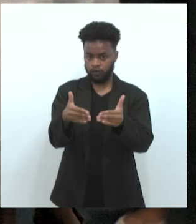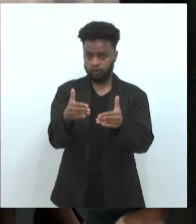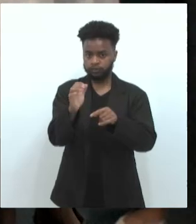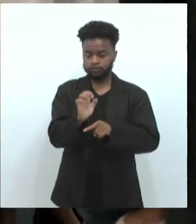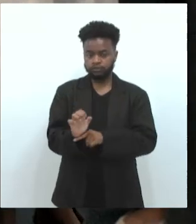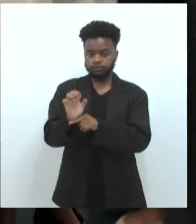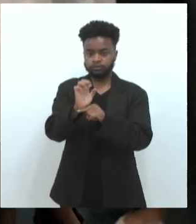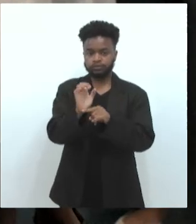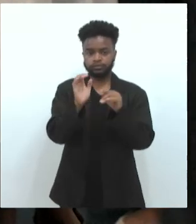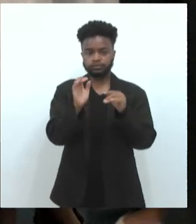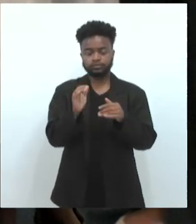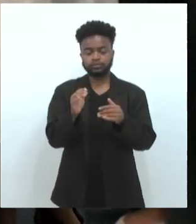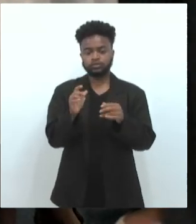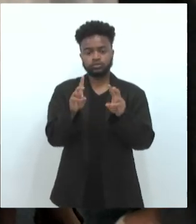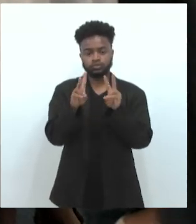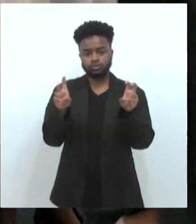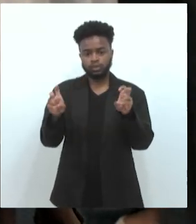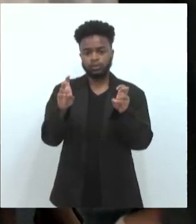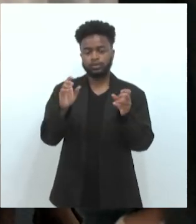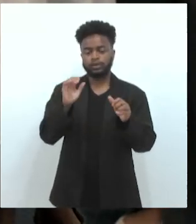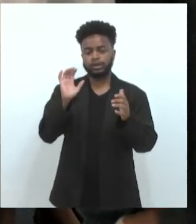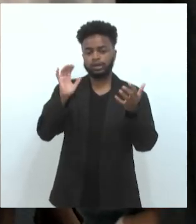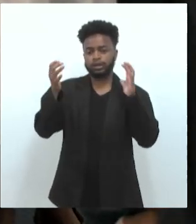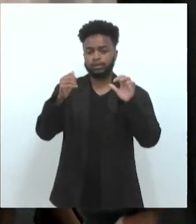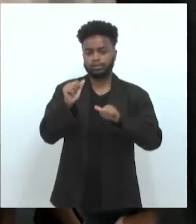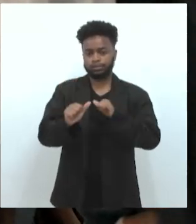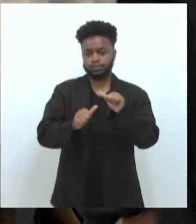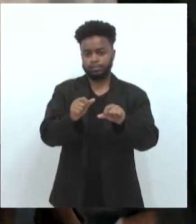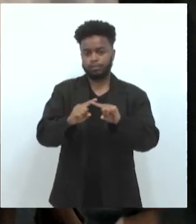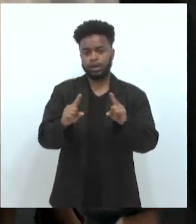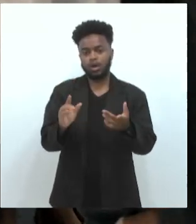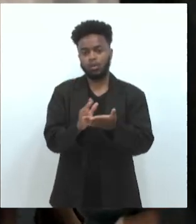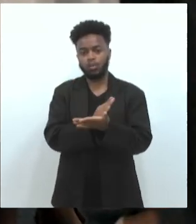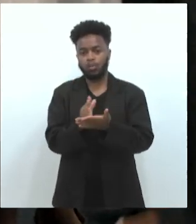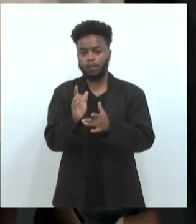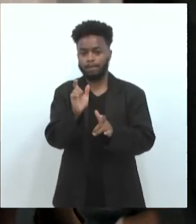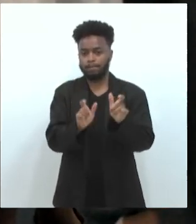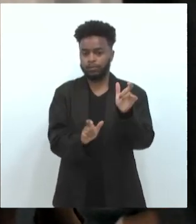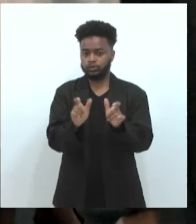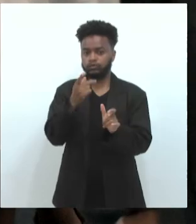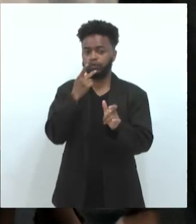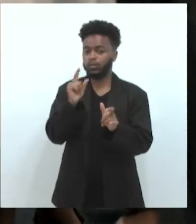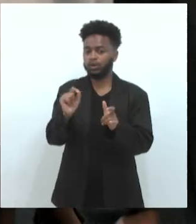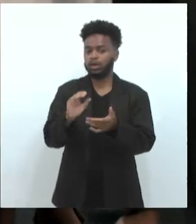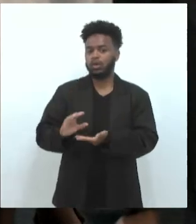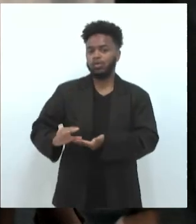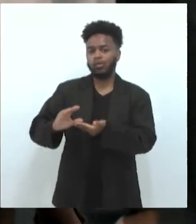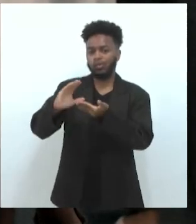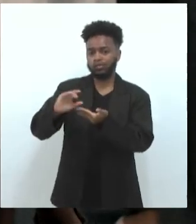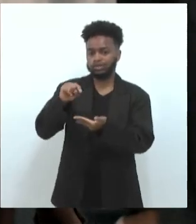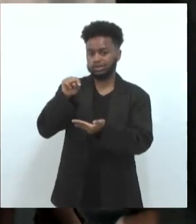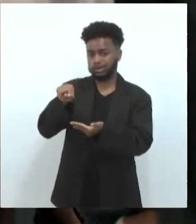da Mudança Climática. E havia pessoas que diziam que esse conselho